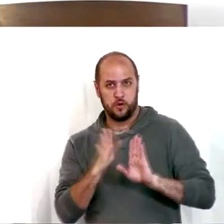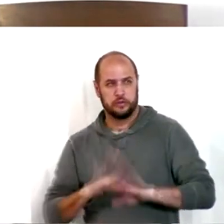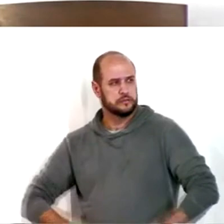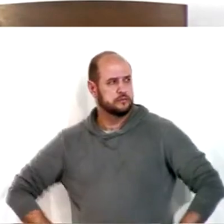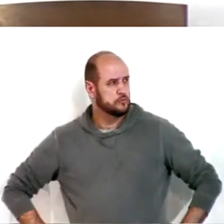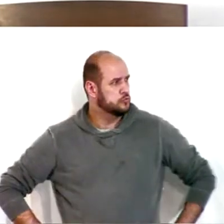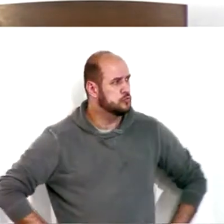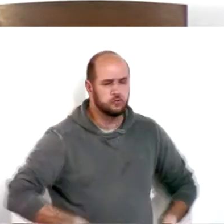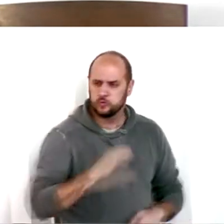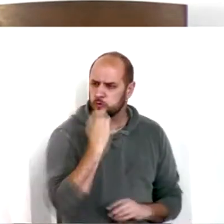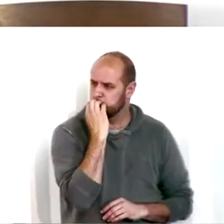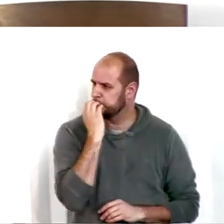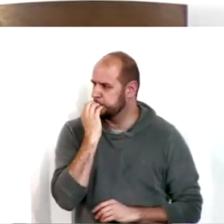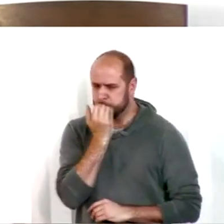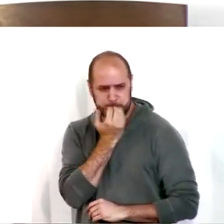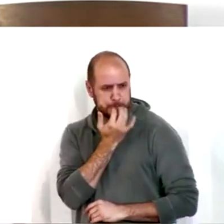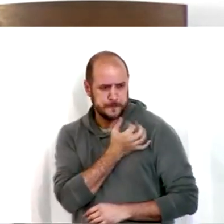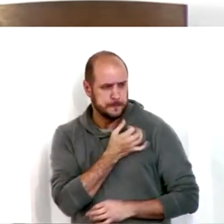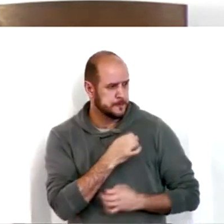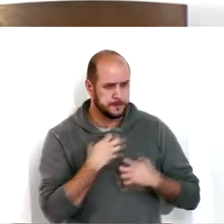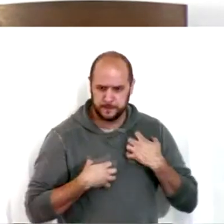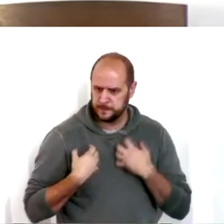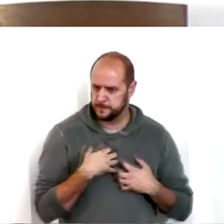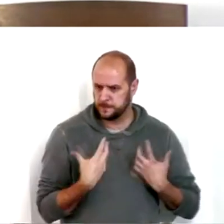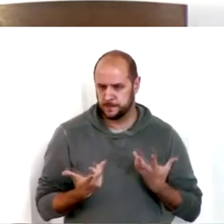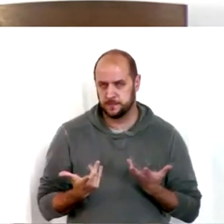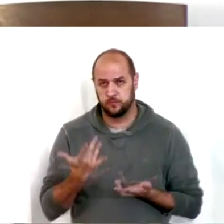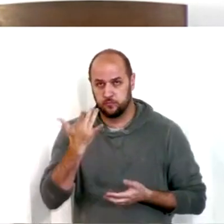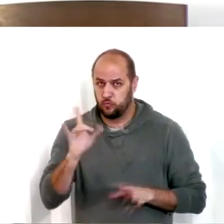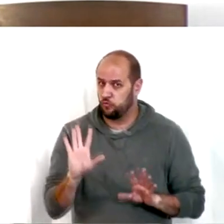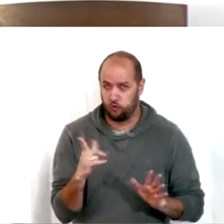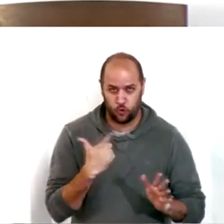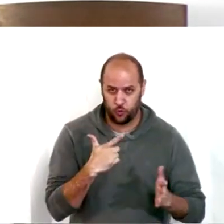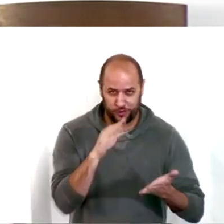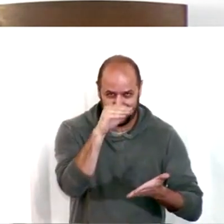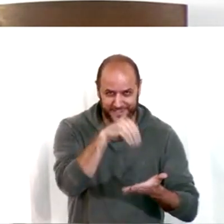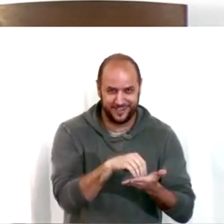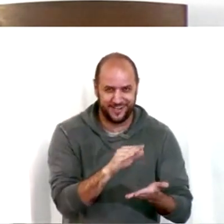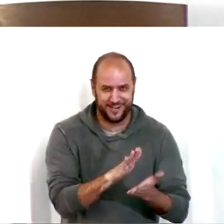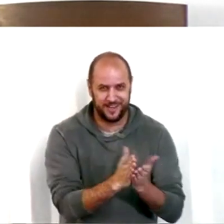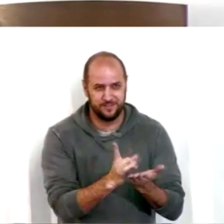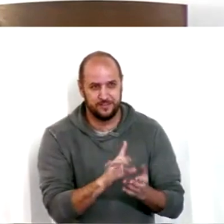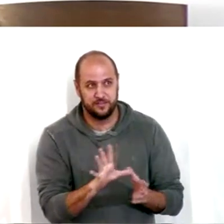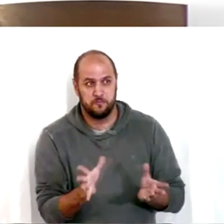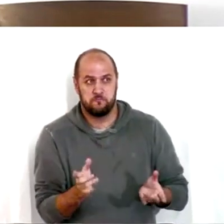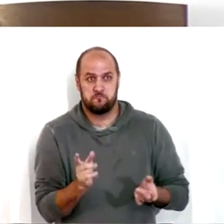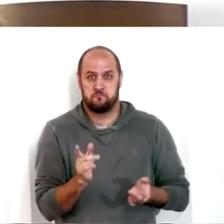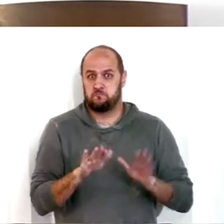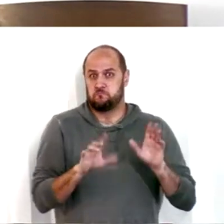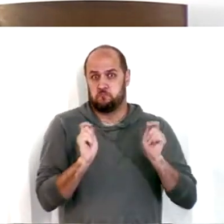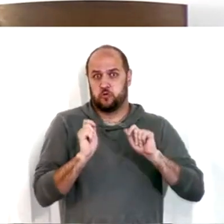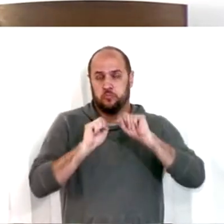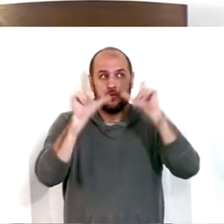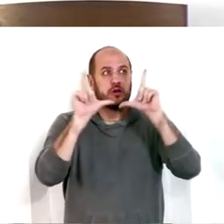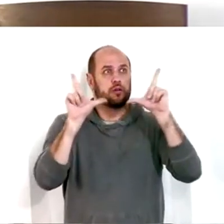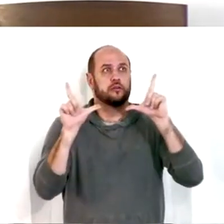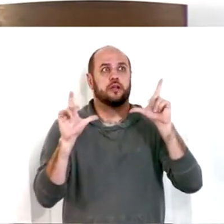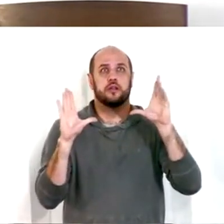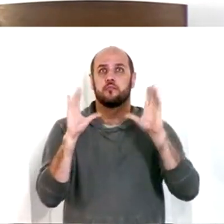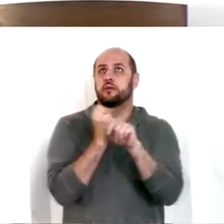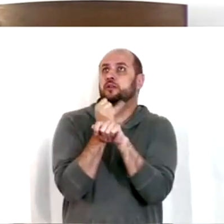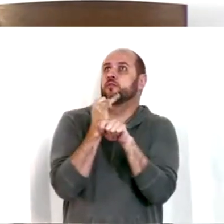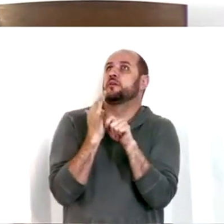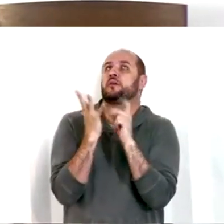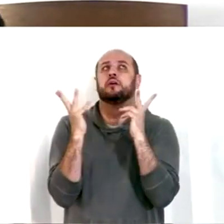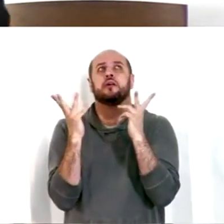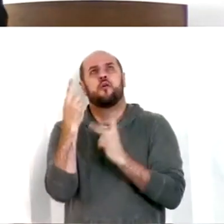as unhas. Talvez, isso não está no texto, talvez nem dormiu à noite. Meu Deus, o que é que vai dar?